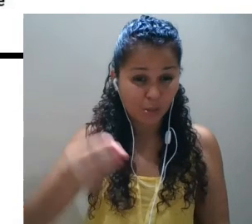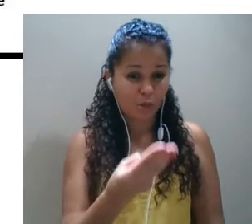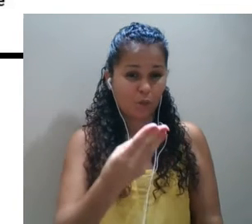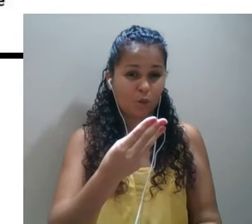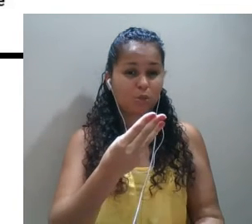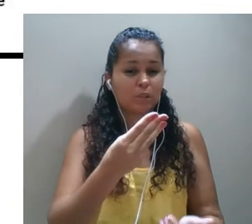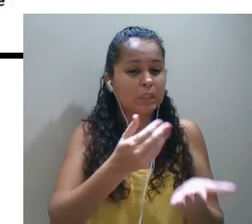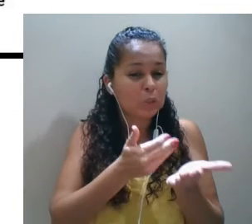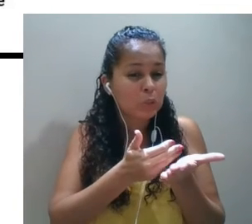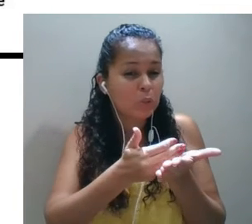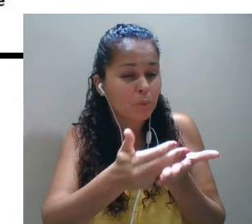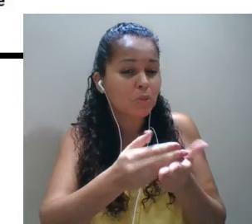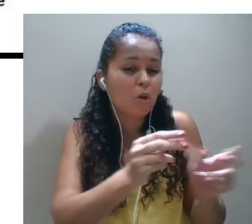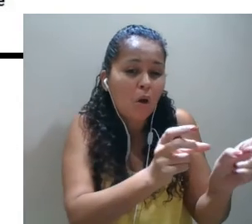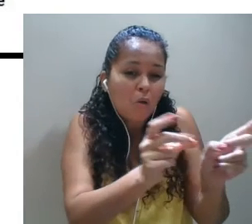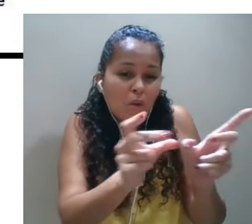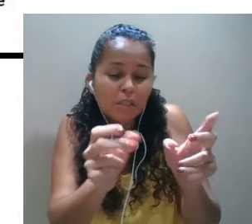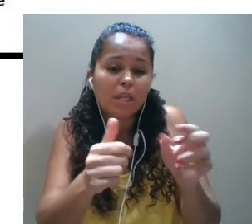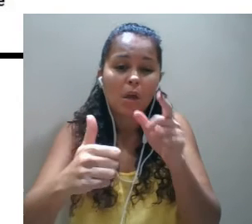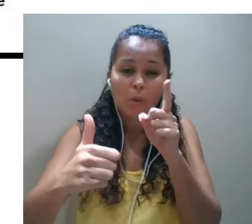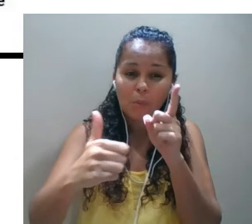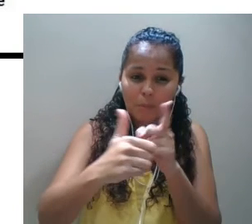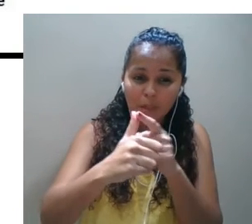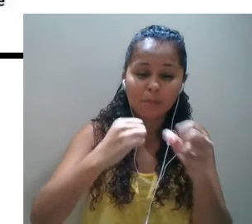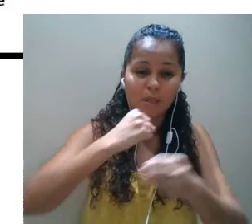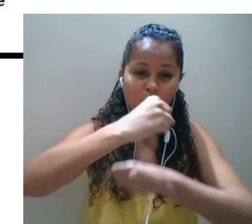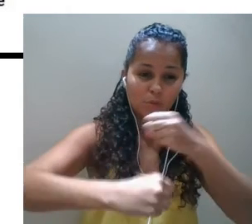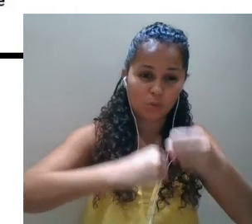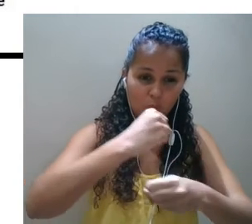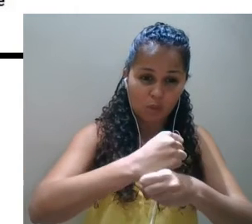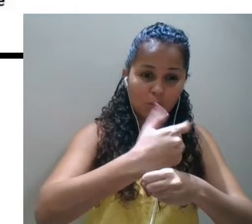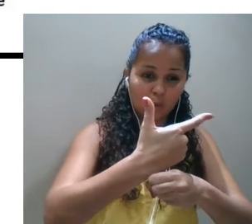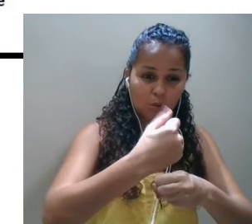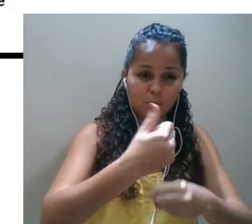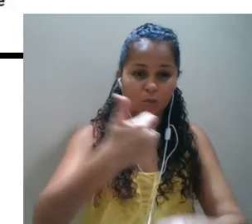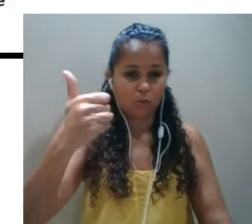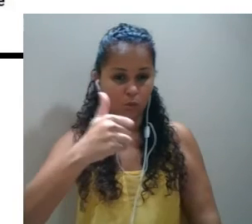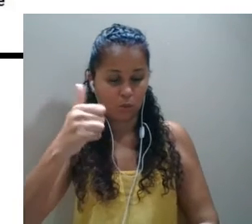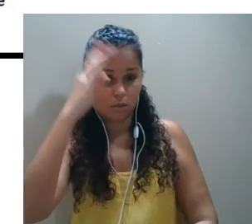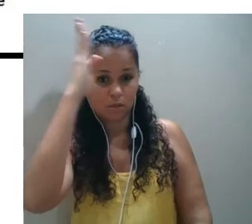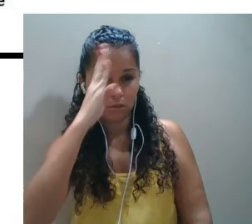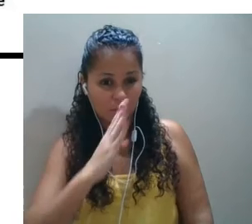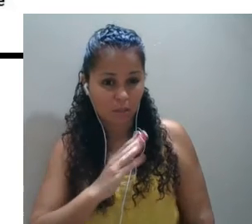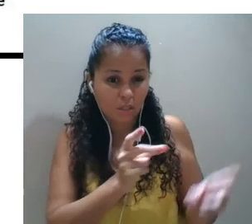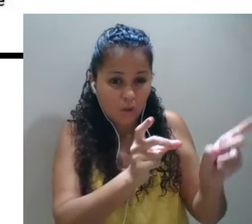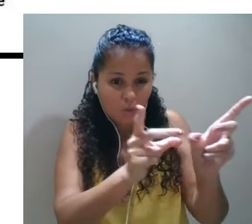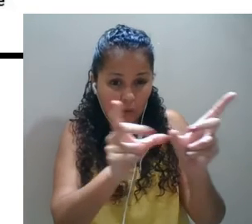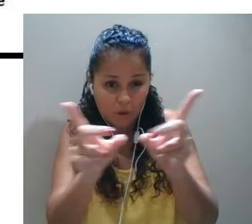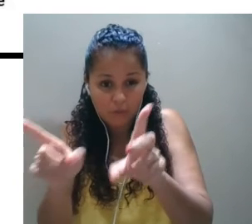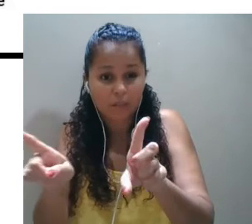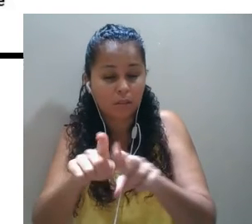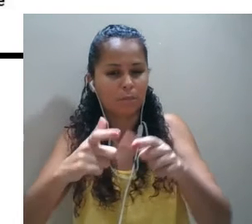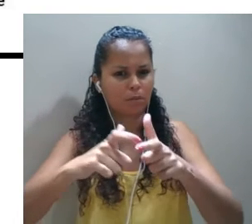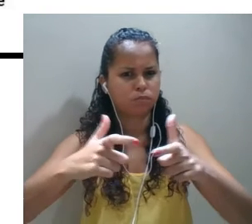que os primeiros modelos começaram a ser comercializados em 2011. No Brasil, a expansão das vendas também se